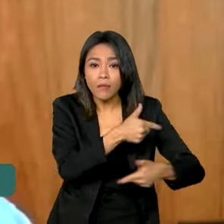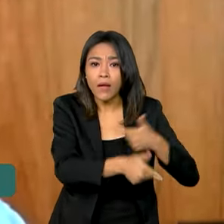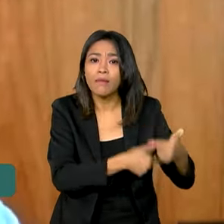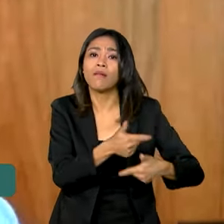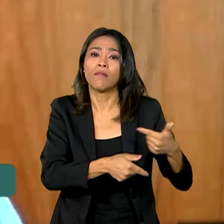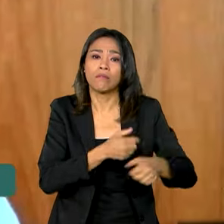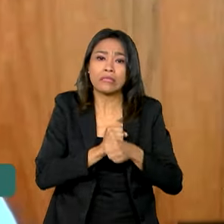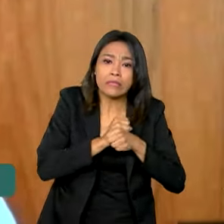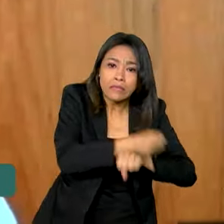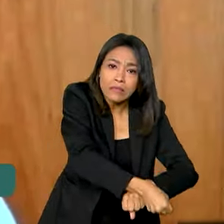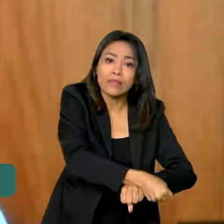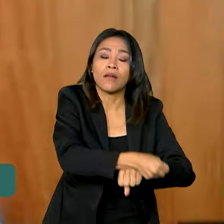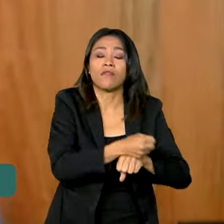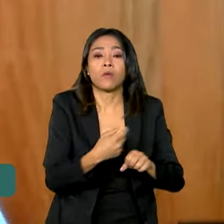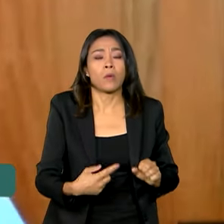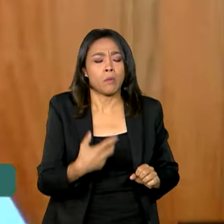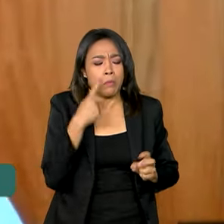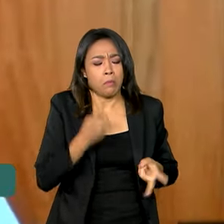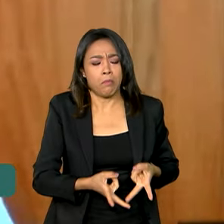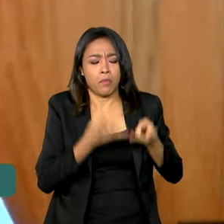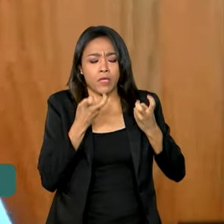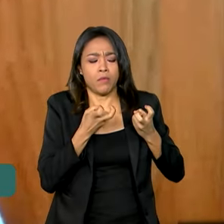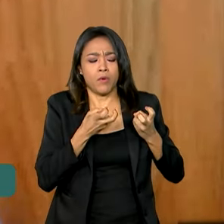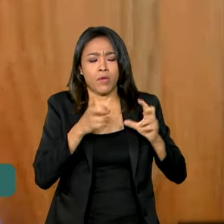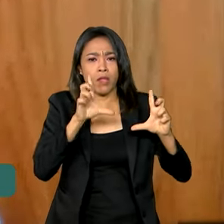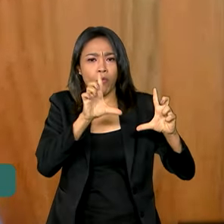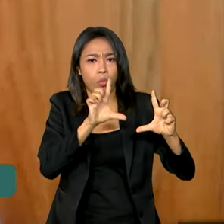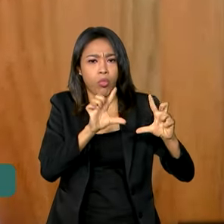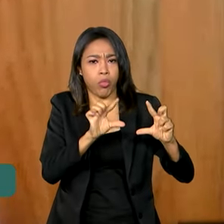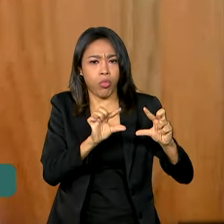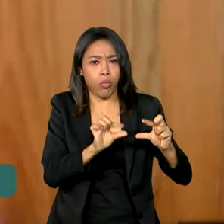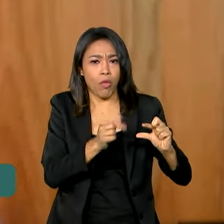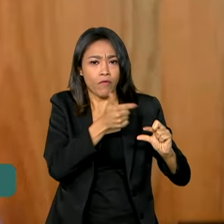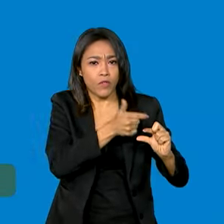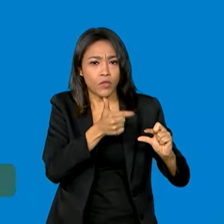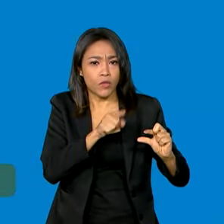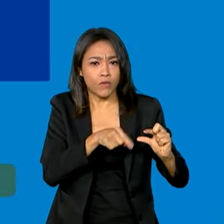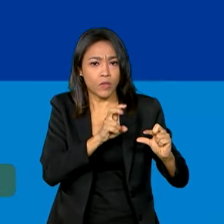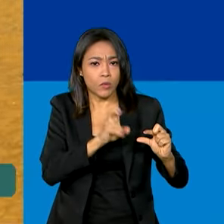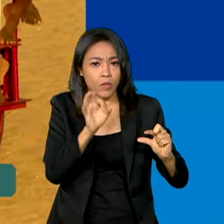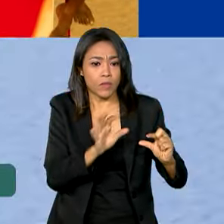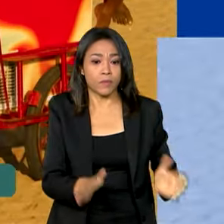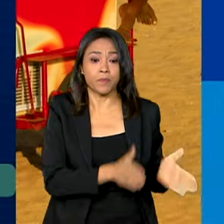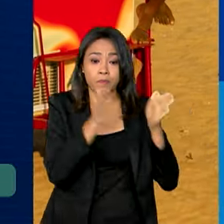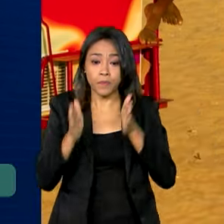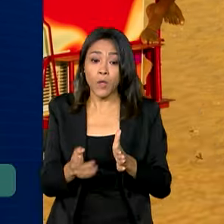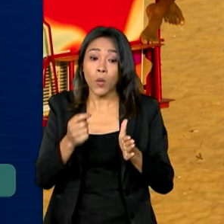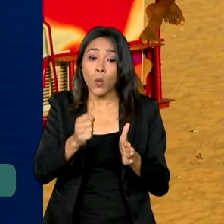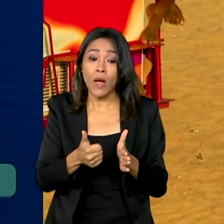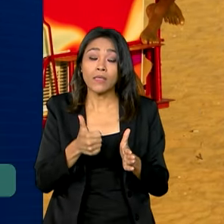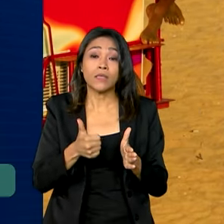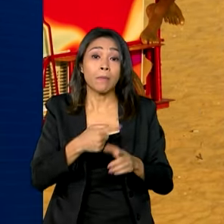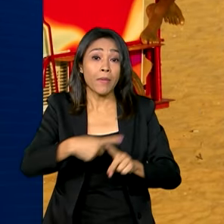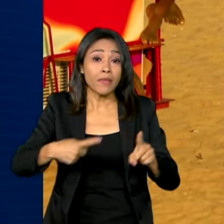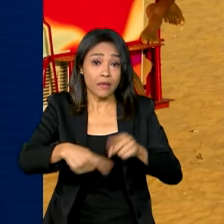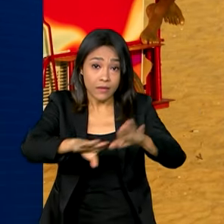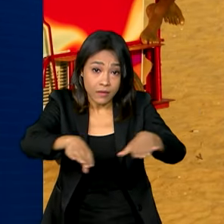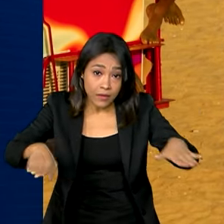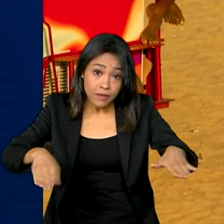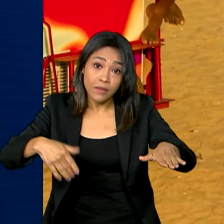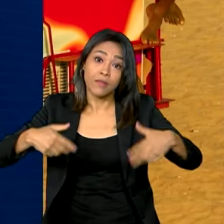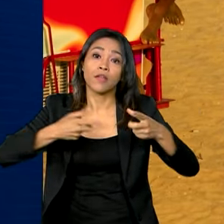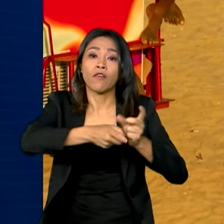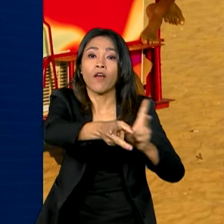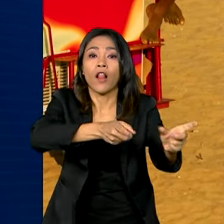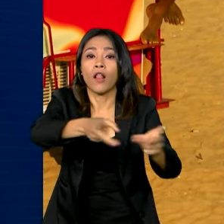piores formas, observa-se que ocorreu uma queda expressiva, né, de 22,5%. Quase metade dos menores atuam no comércio